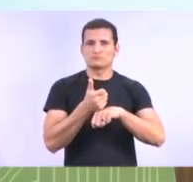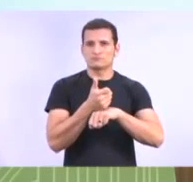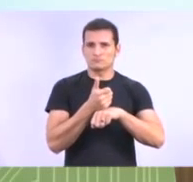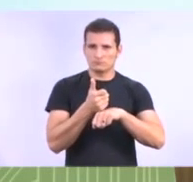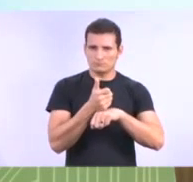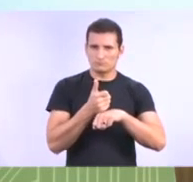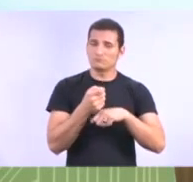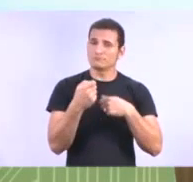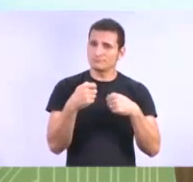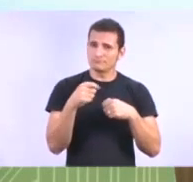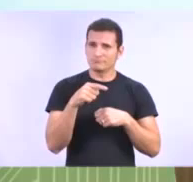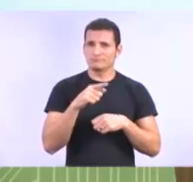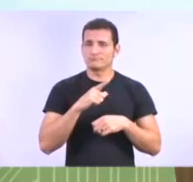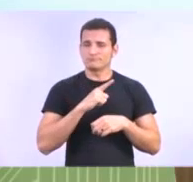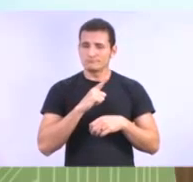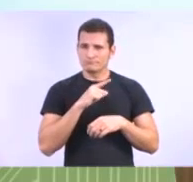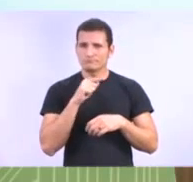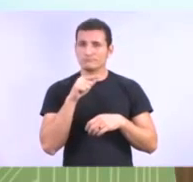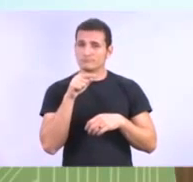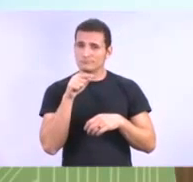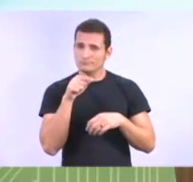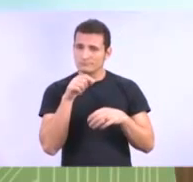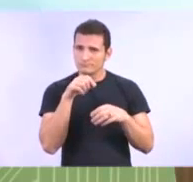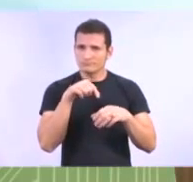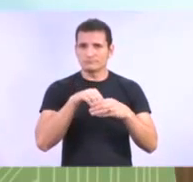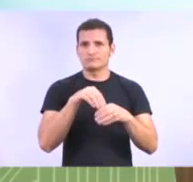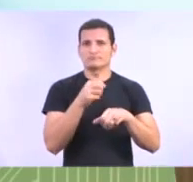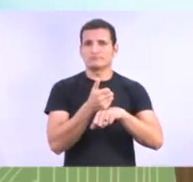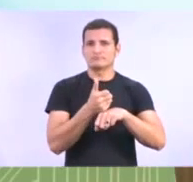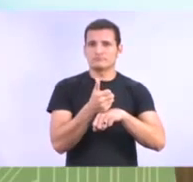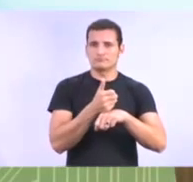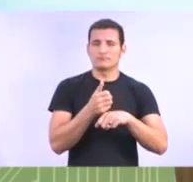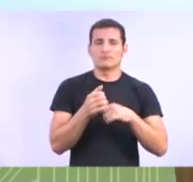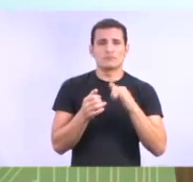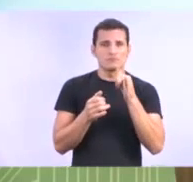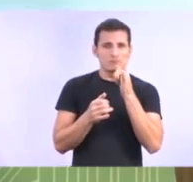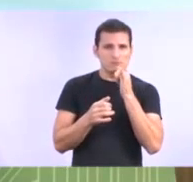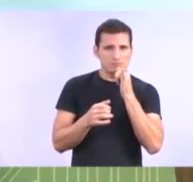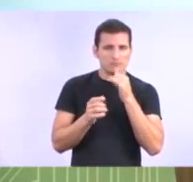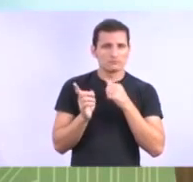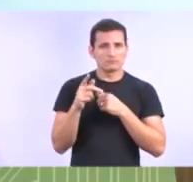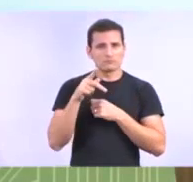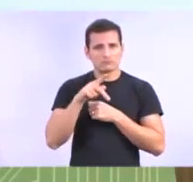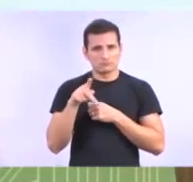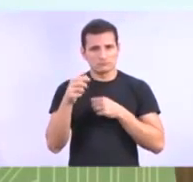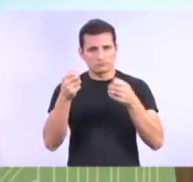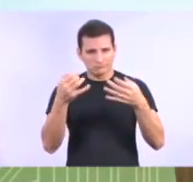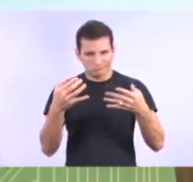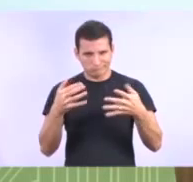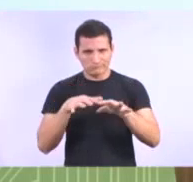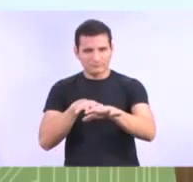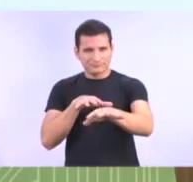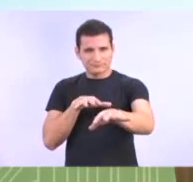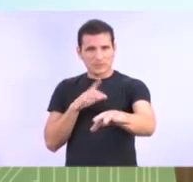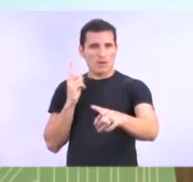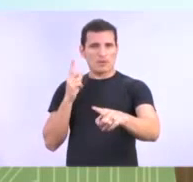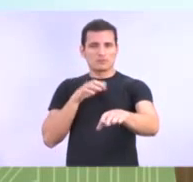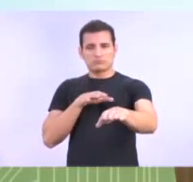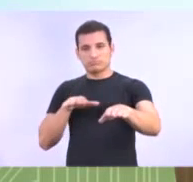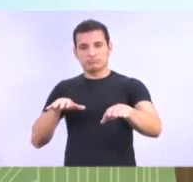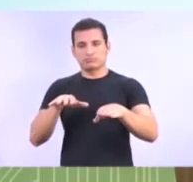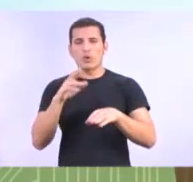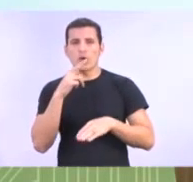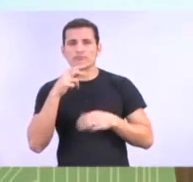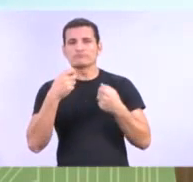Tem que estar na prioridade, e o exemplo que o professor deu da ambulância, por exemplo, que a emergência ali precisa